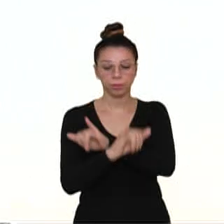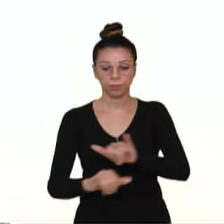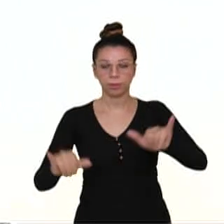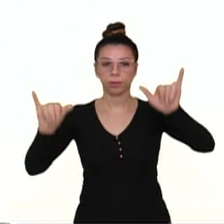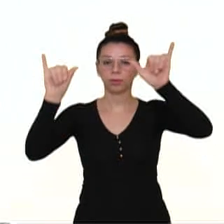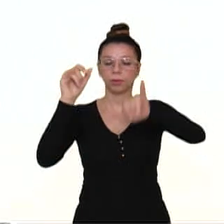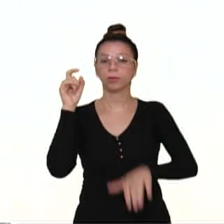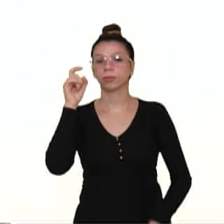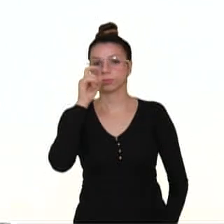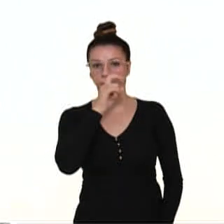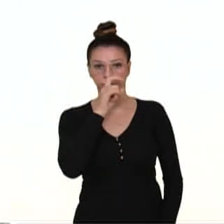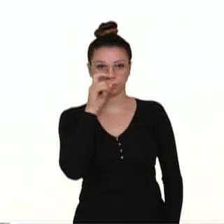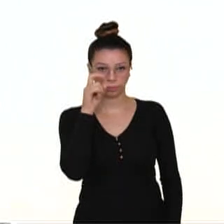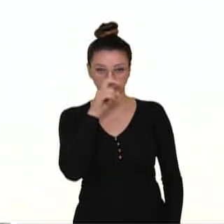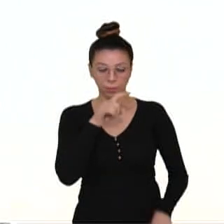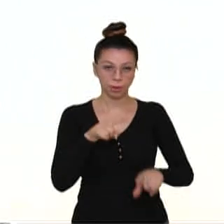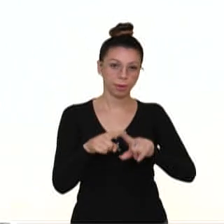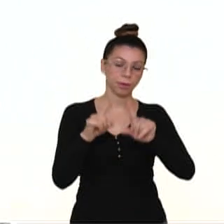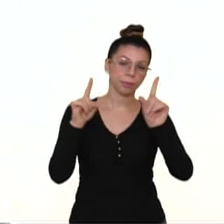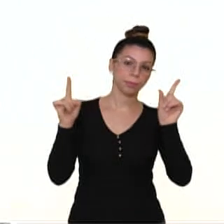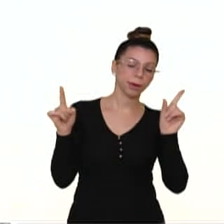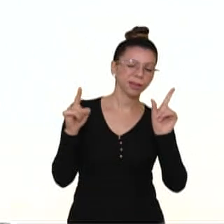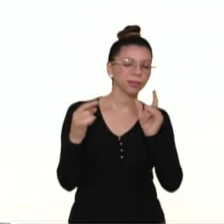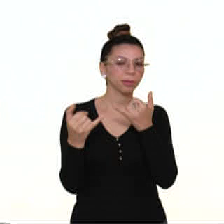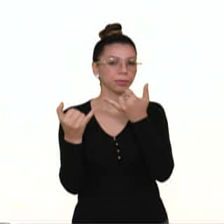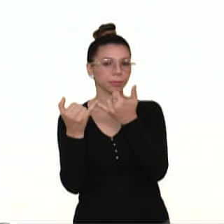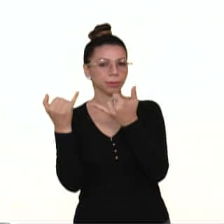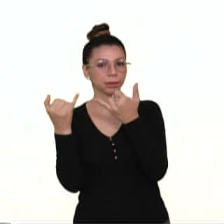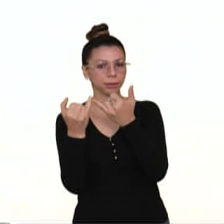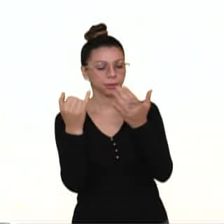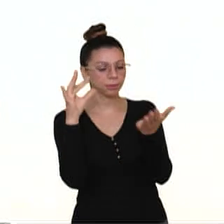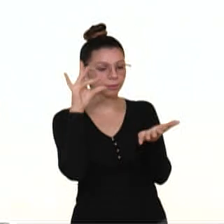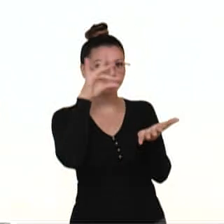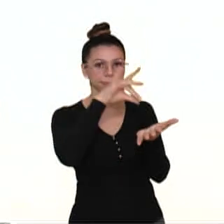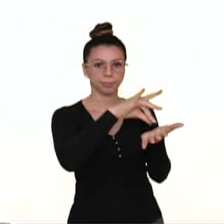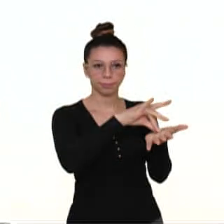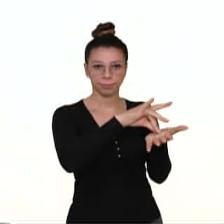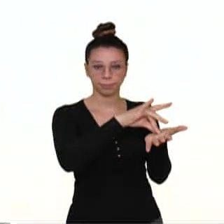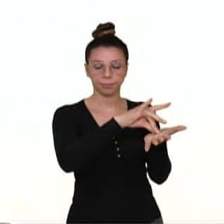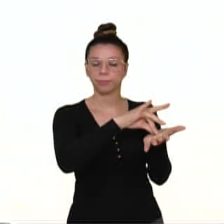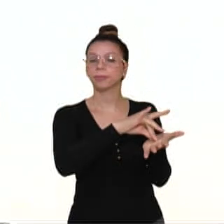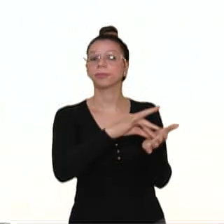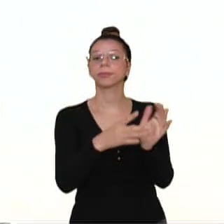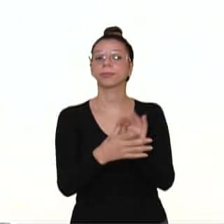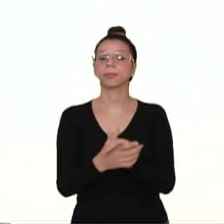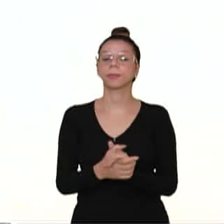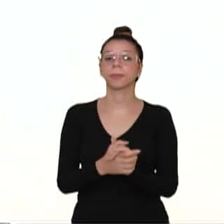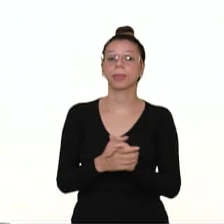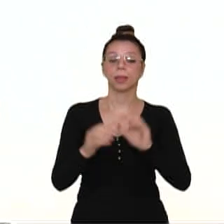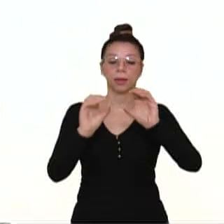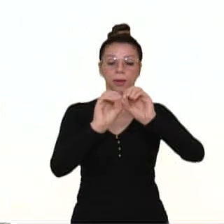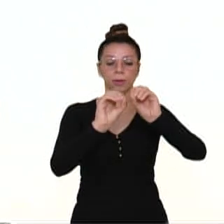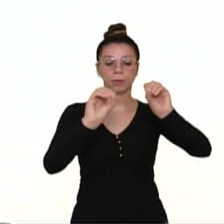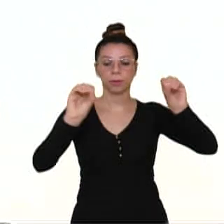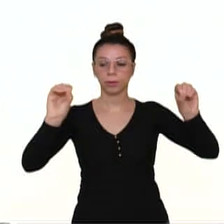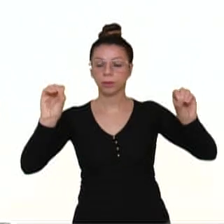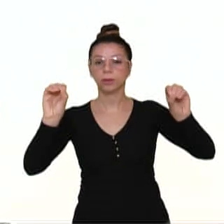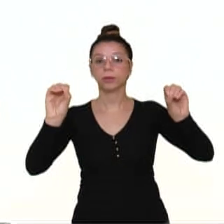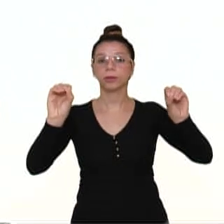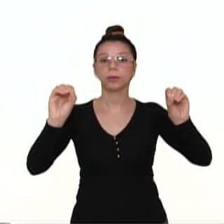notícias falsas, mas que aparentam ser verdadeiras. Identifique a oração